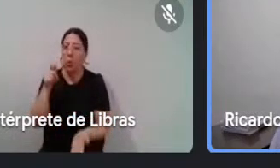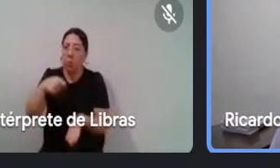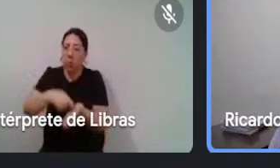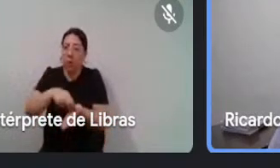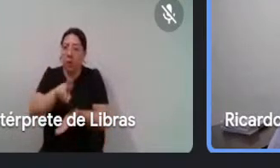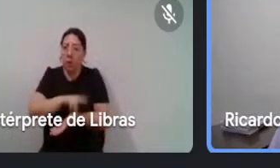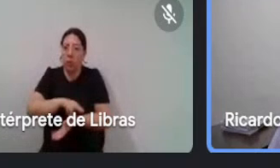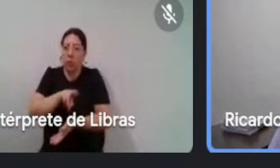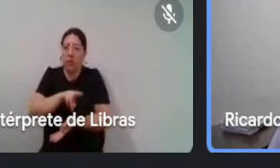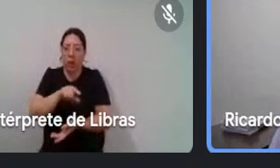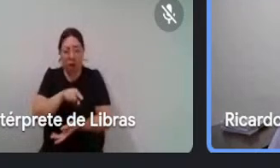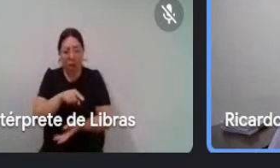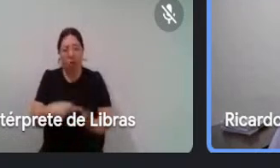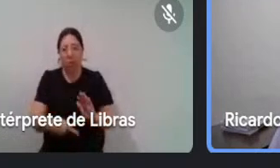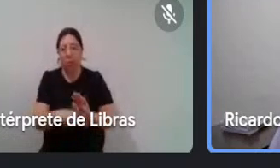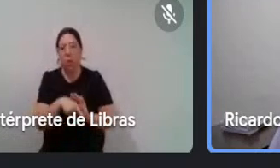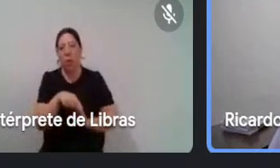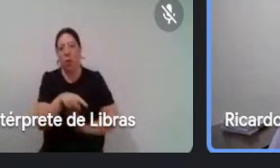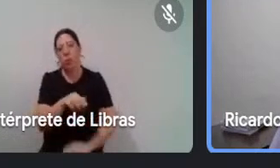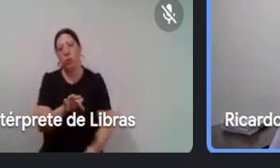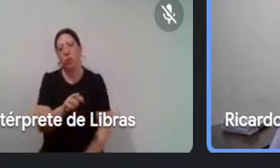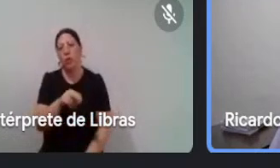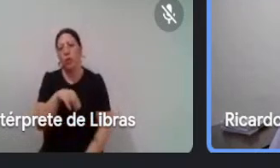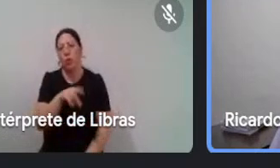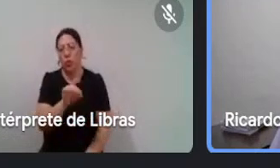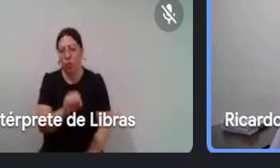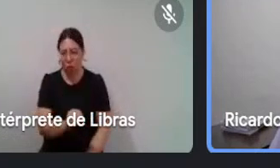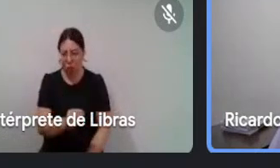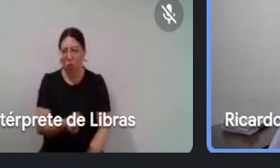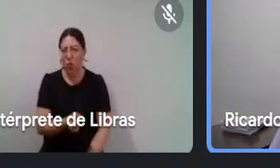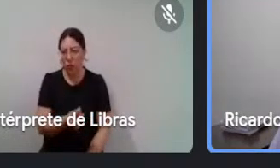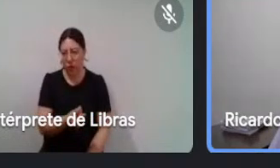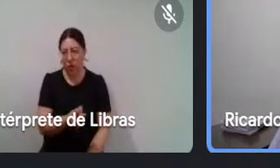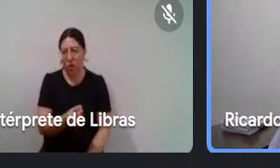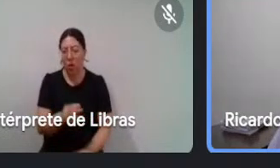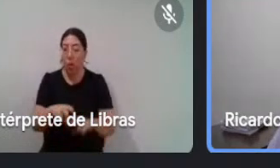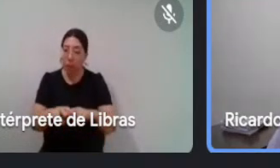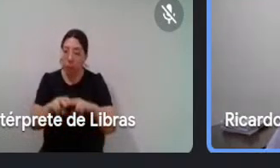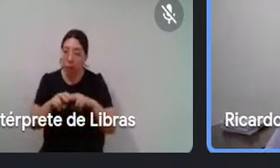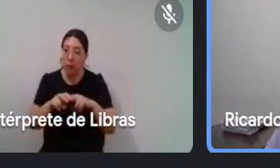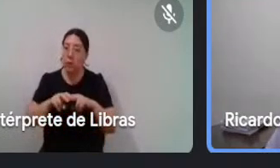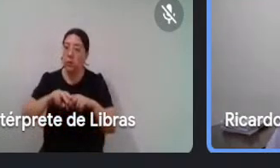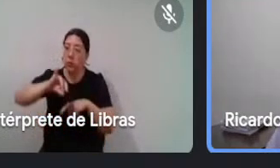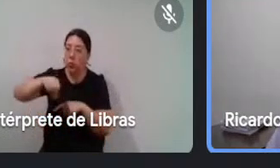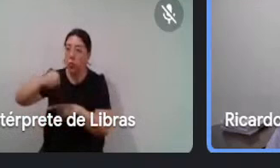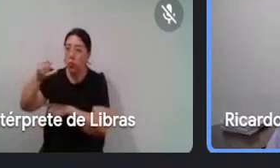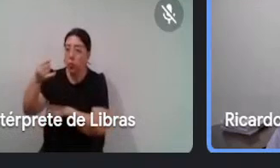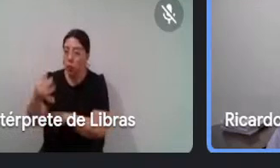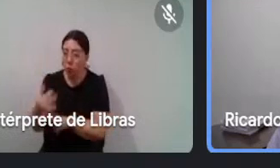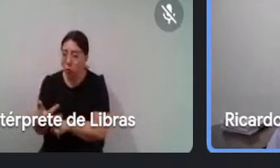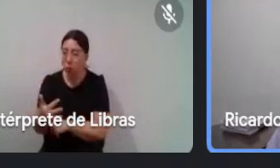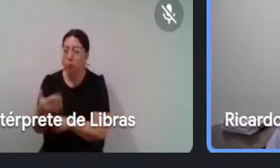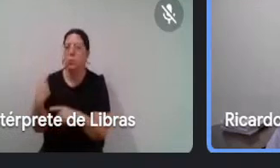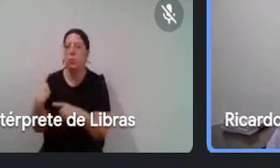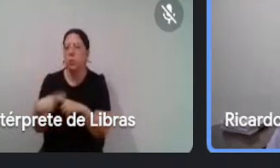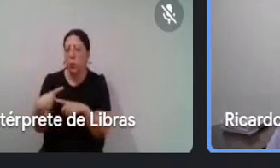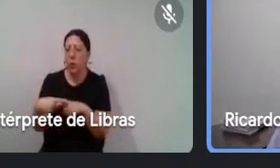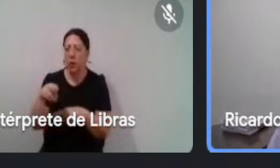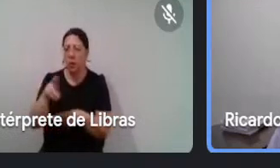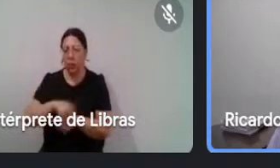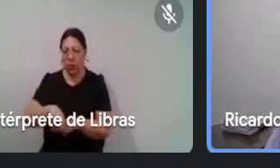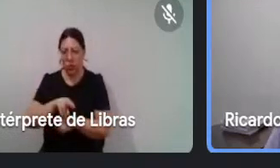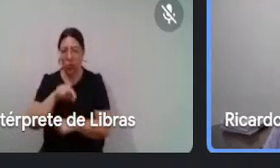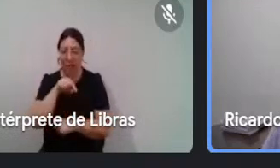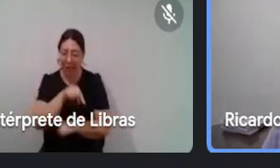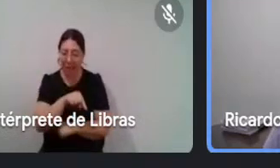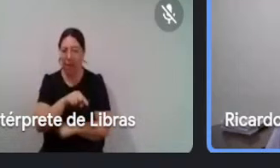do fundo. Por essa razão, entende-se que foi justificada a utilização desse valor. Com